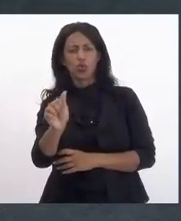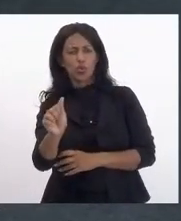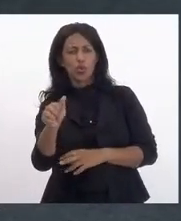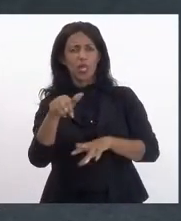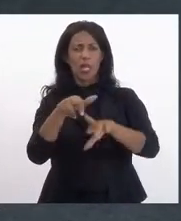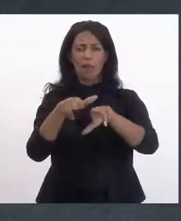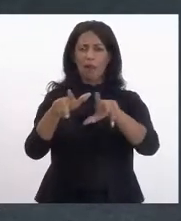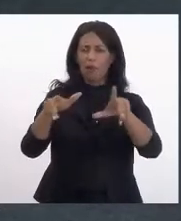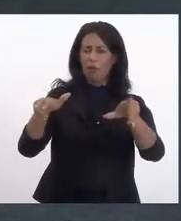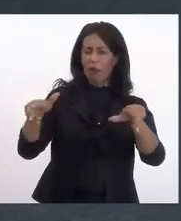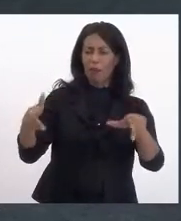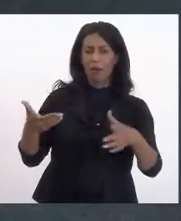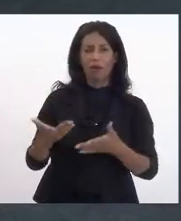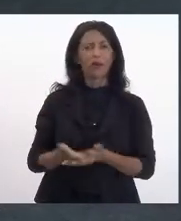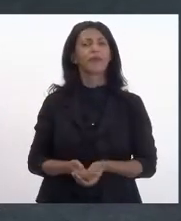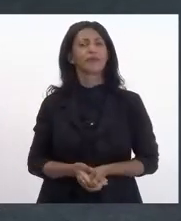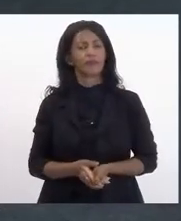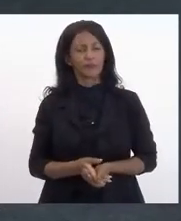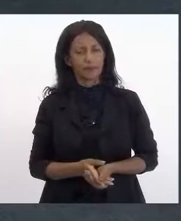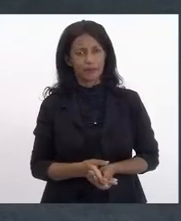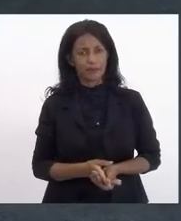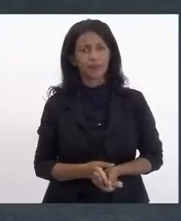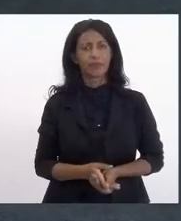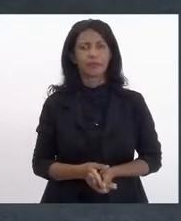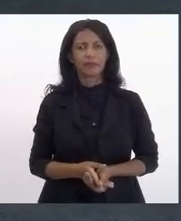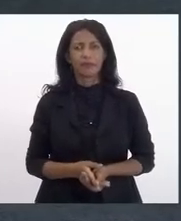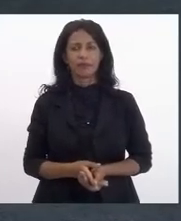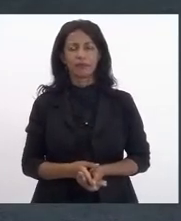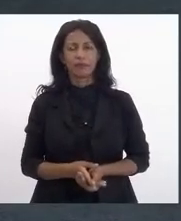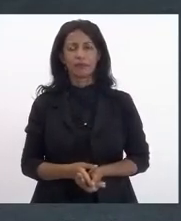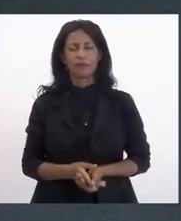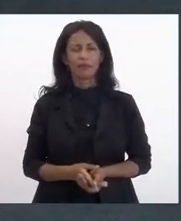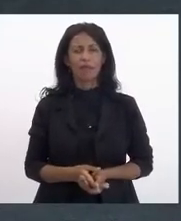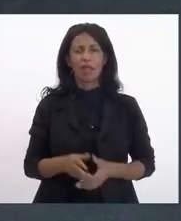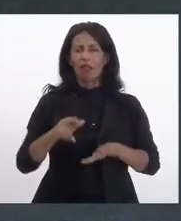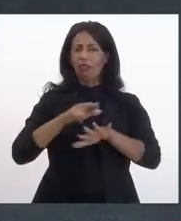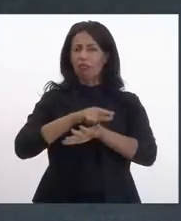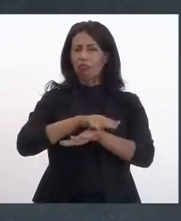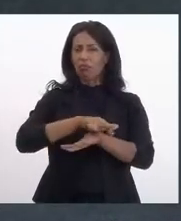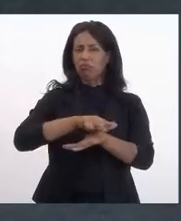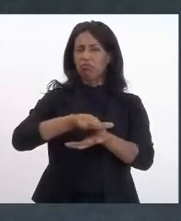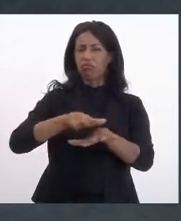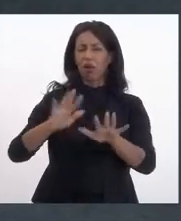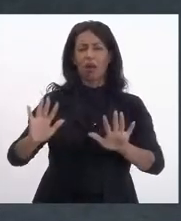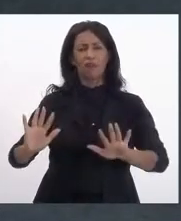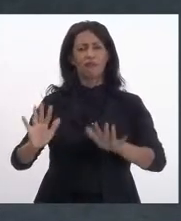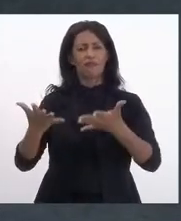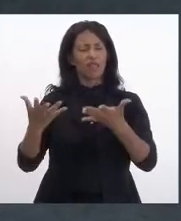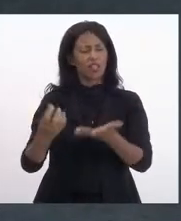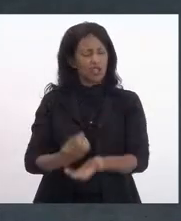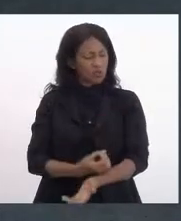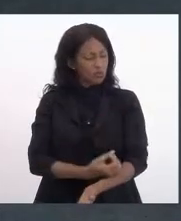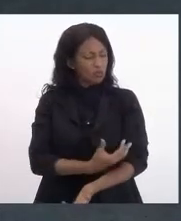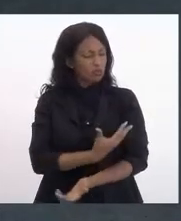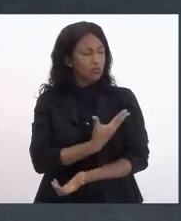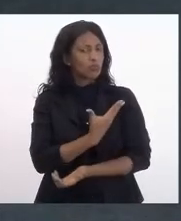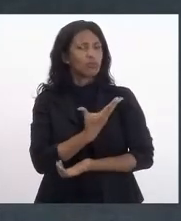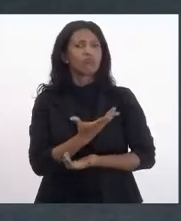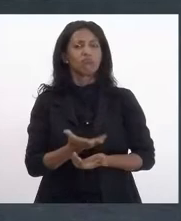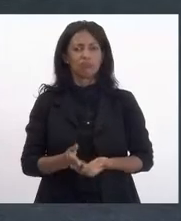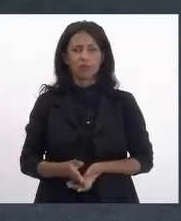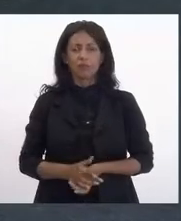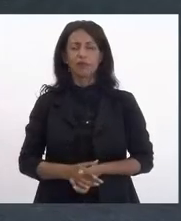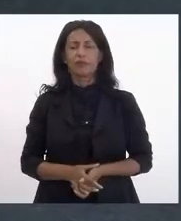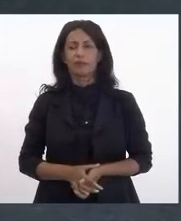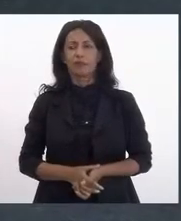Anistia Internacional, uma sugestão da deputada Mônica Francisco, tantas personalidades, uma festa linda, emocionante, né,